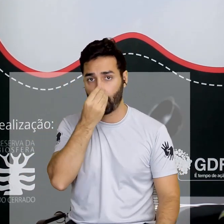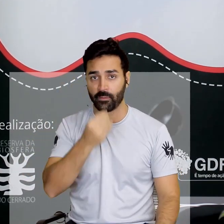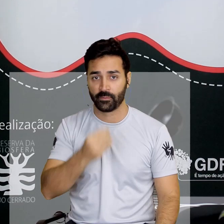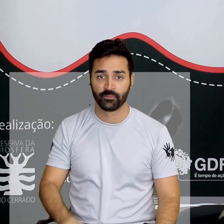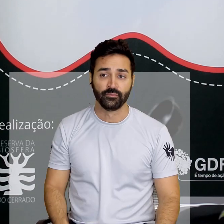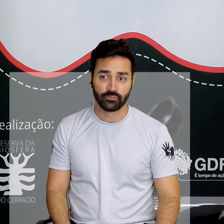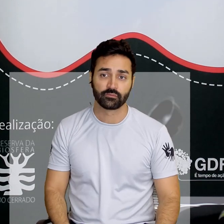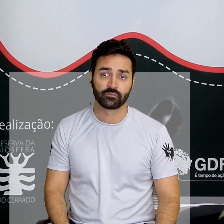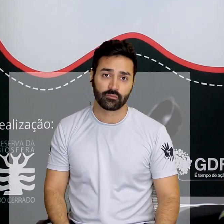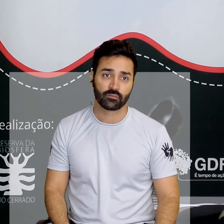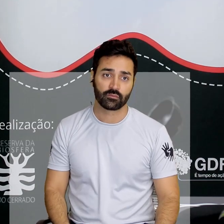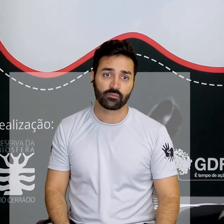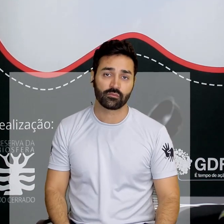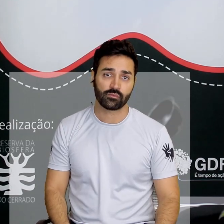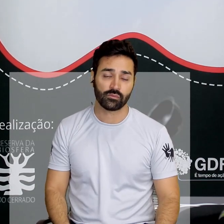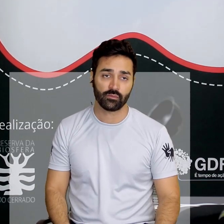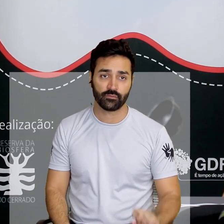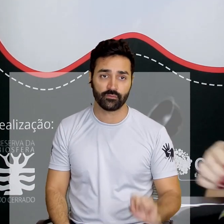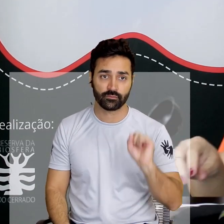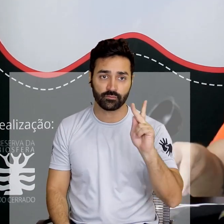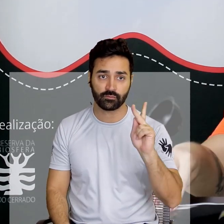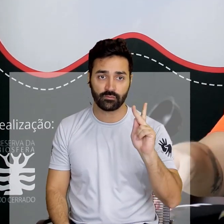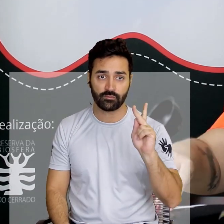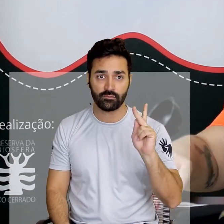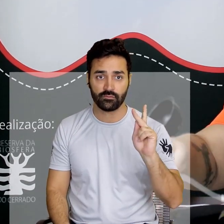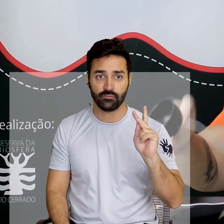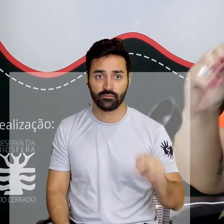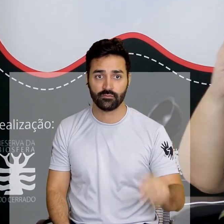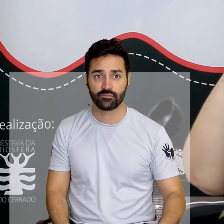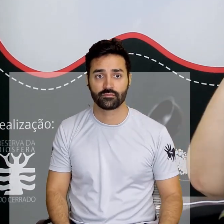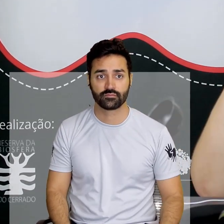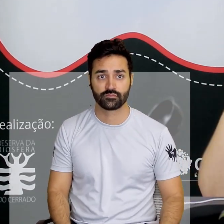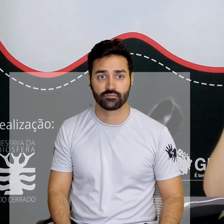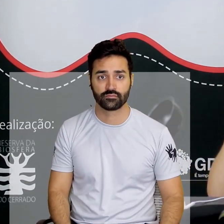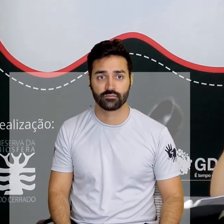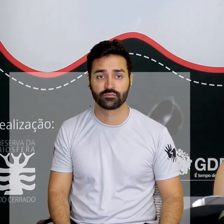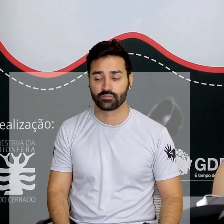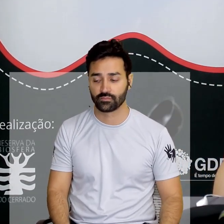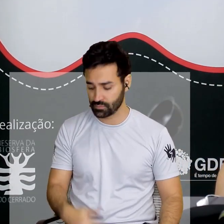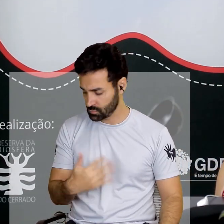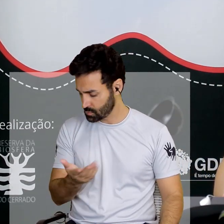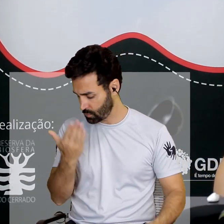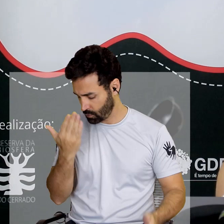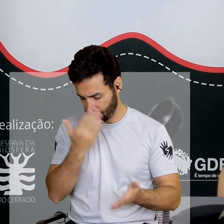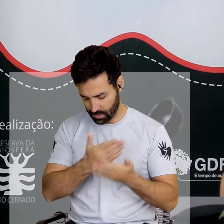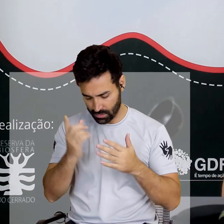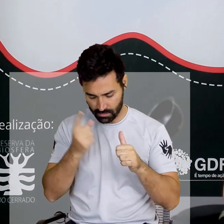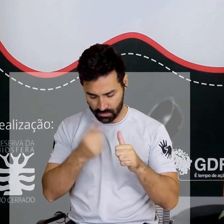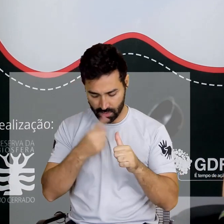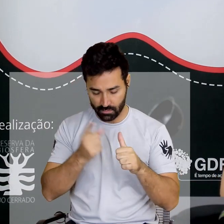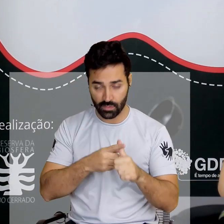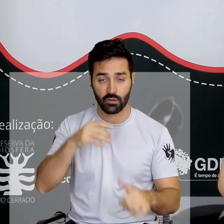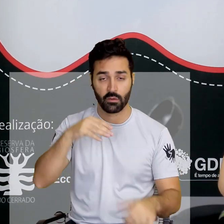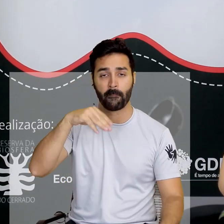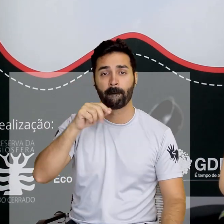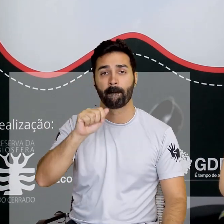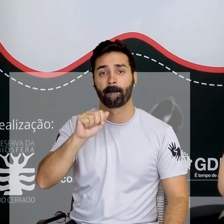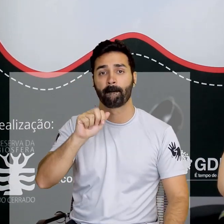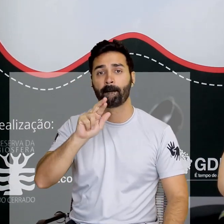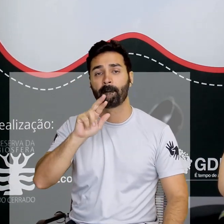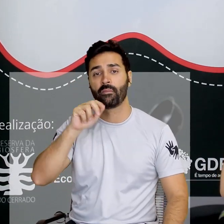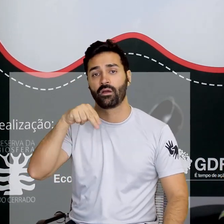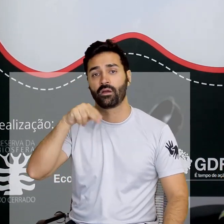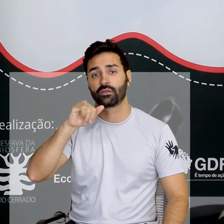algumas curiosidades também. Combinado? Então, vou começar aqui com o Marquinhos, que está com a mão